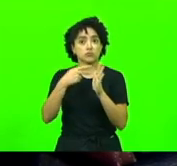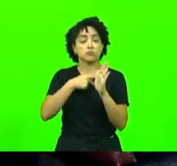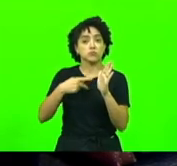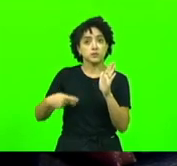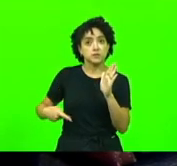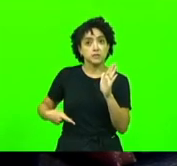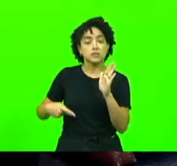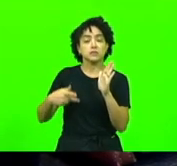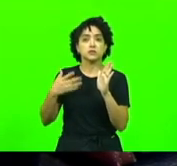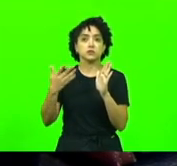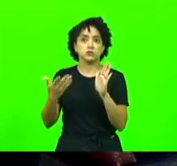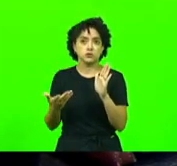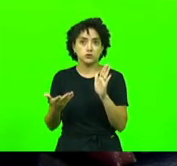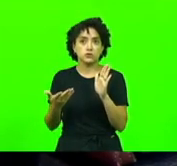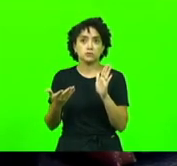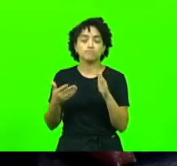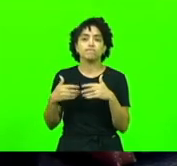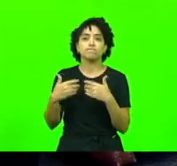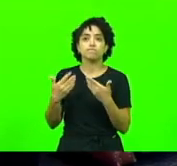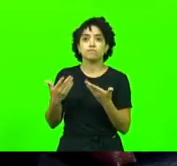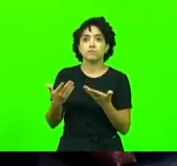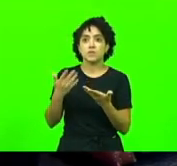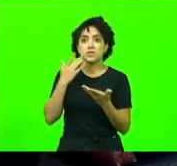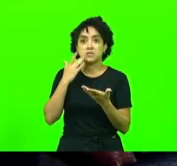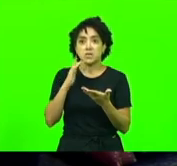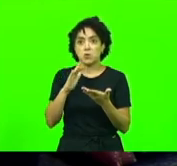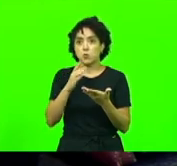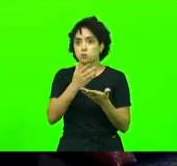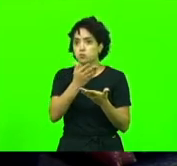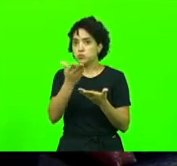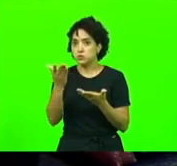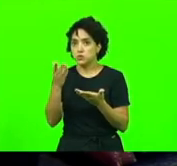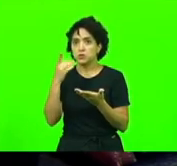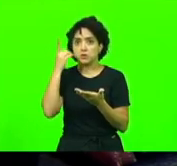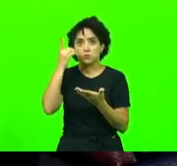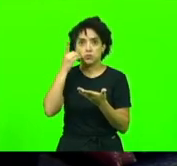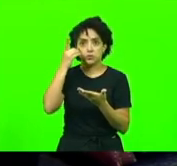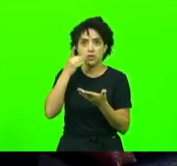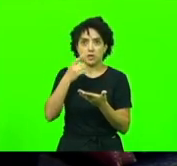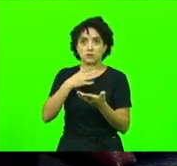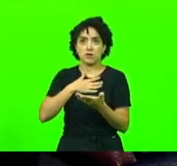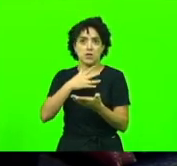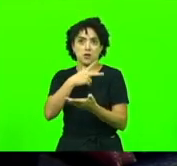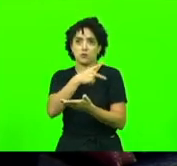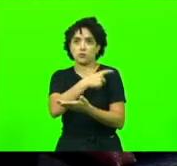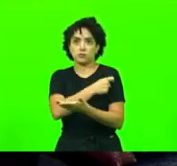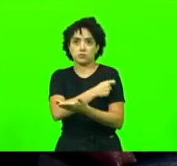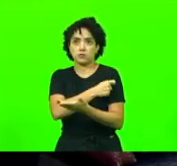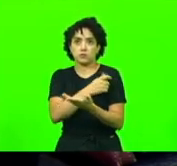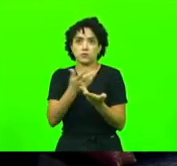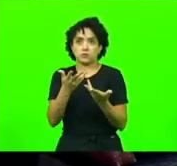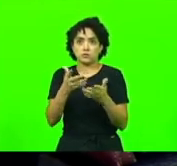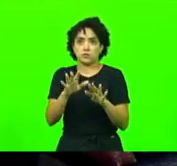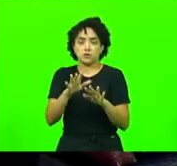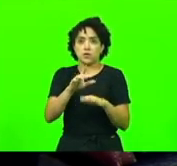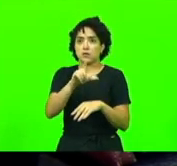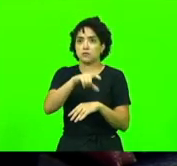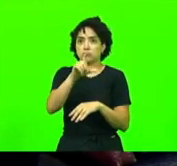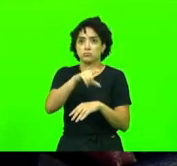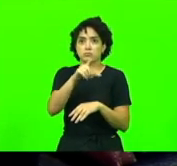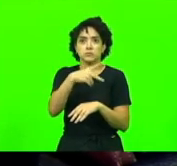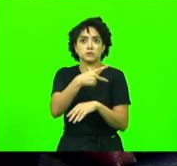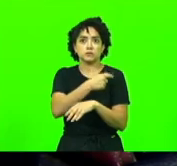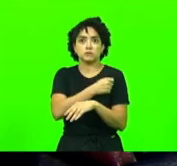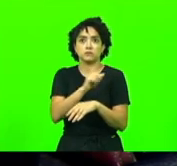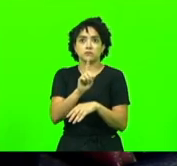se existe a possibilidade, não sei se algum outro deputado não tomou vacina, mas eu não tomei, não vou tomar e não tenho passaporte. Eu gostaria de saber